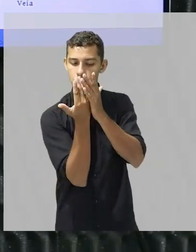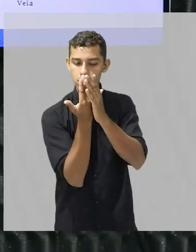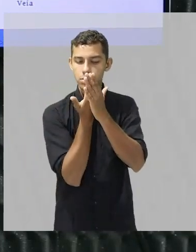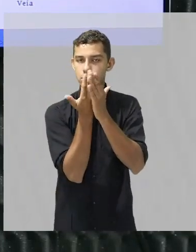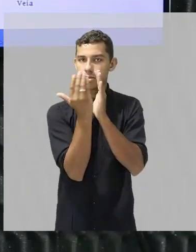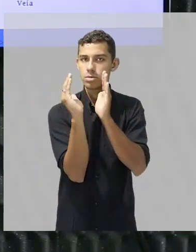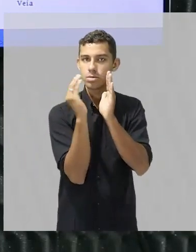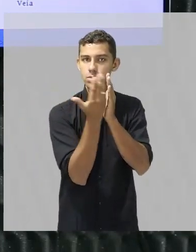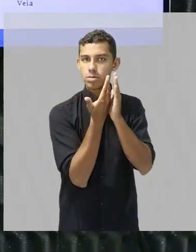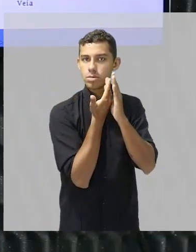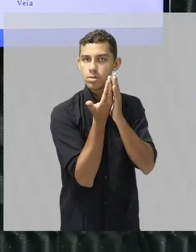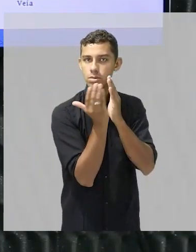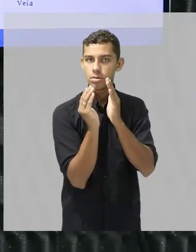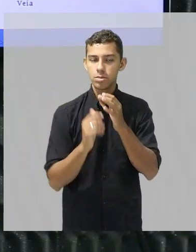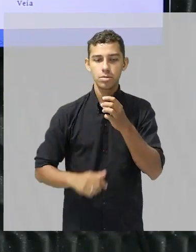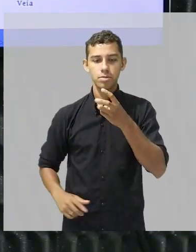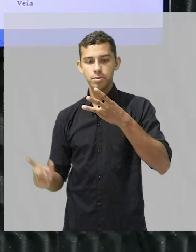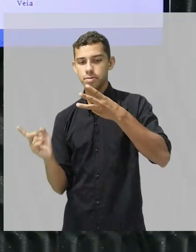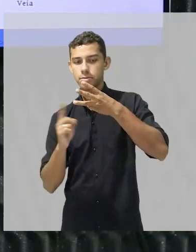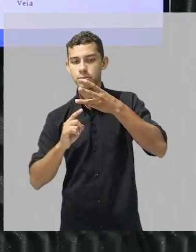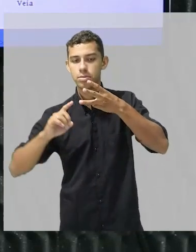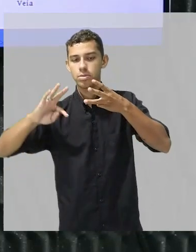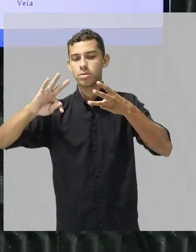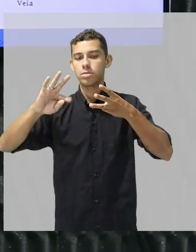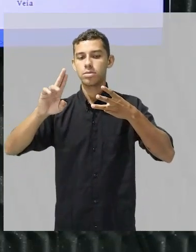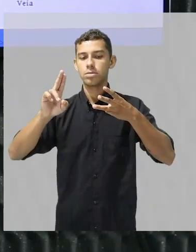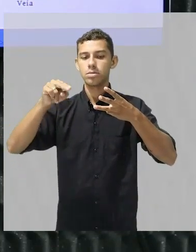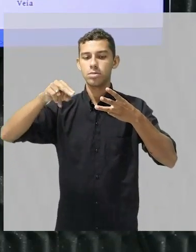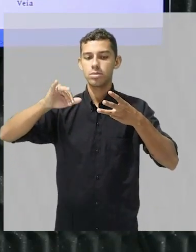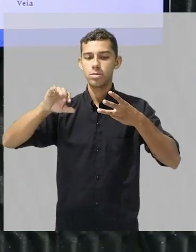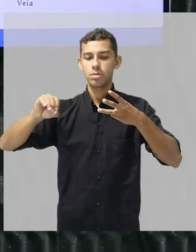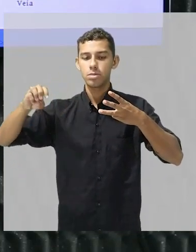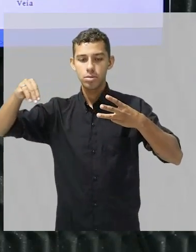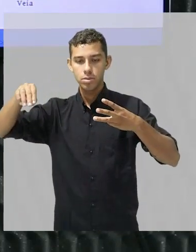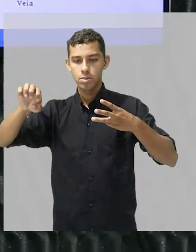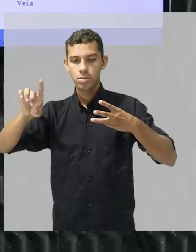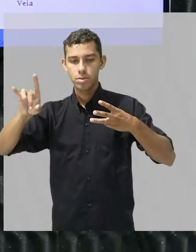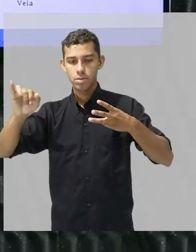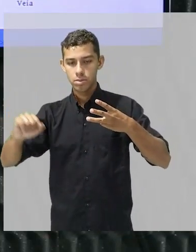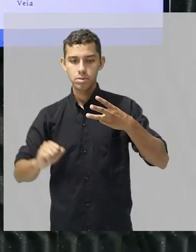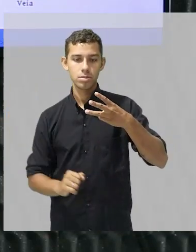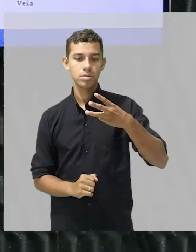parede do vaso sanguíneo, tá certo? Nós temos aqui a túnica média,